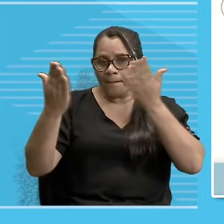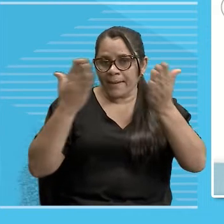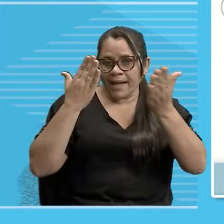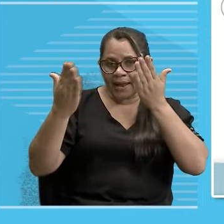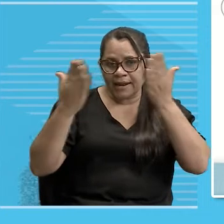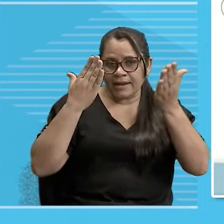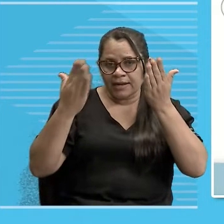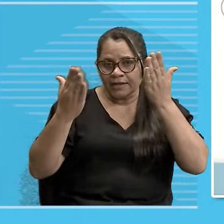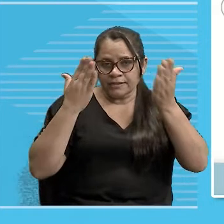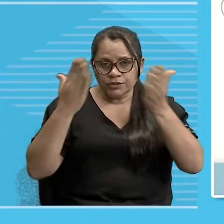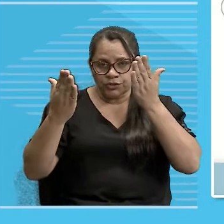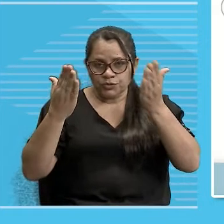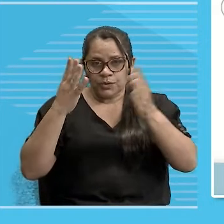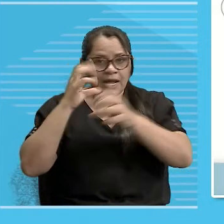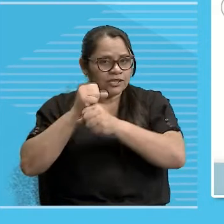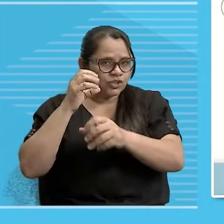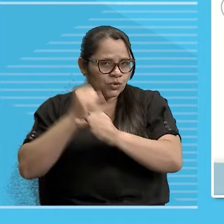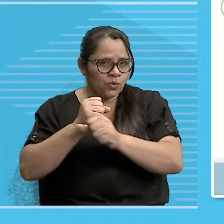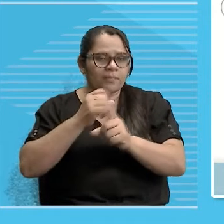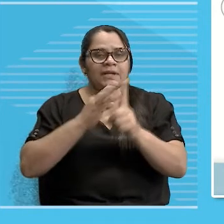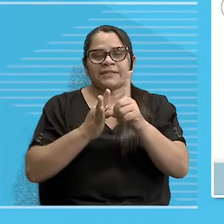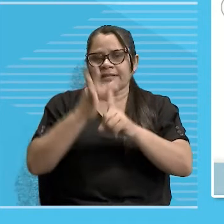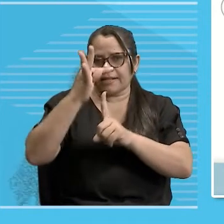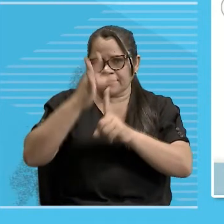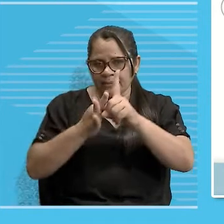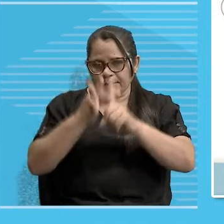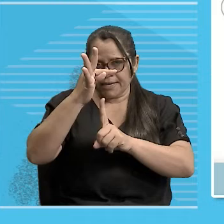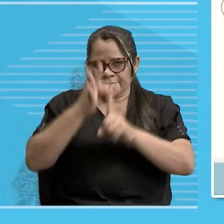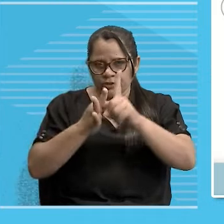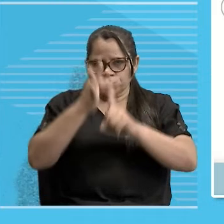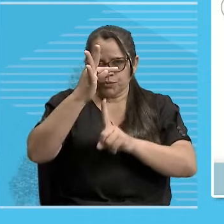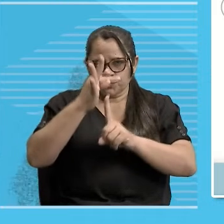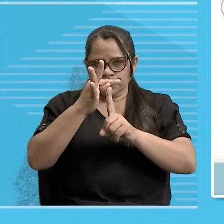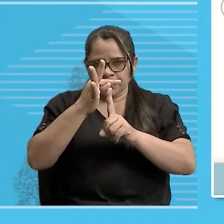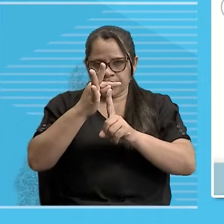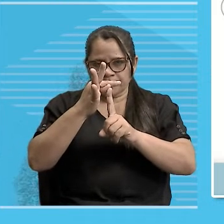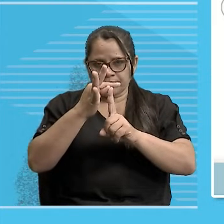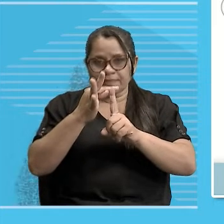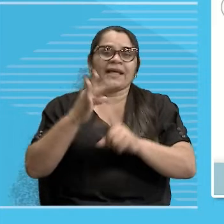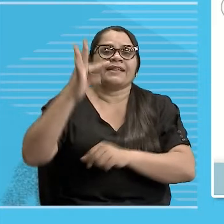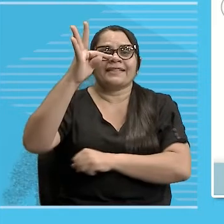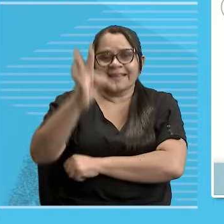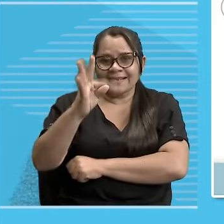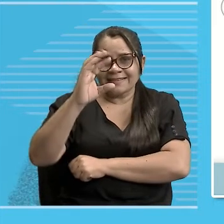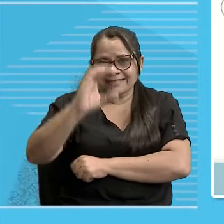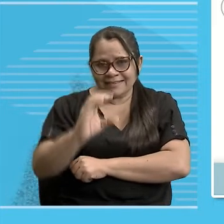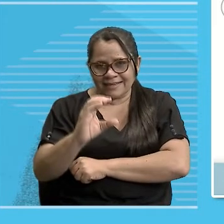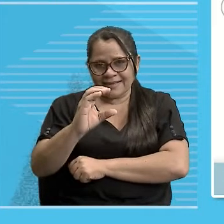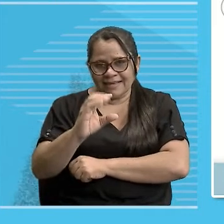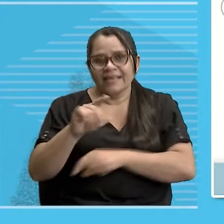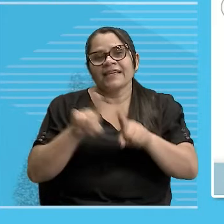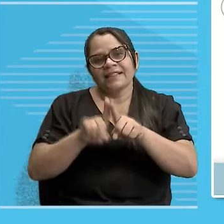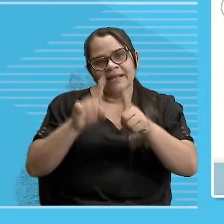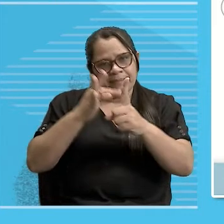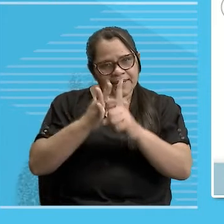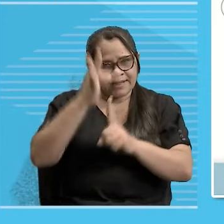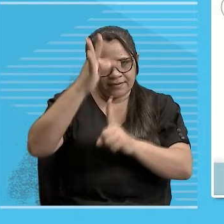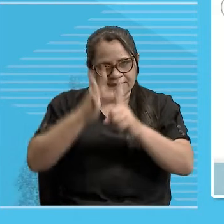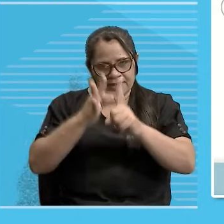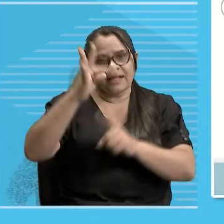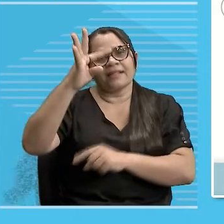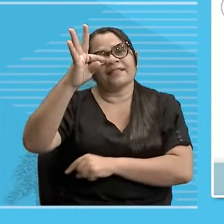Comparando as medidas de temperatura nas escalas Celsius e Fahrenheit,